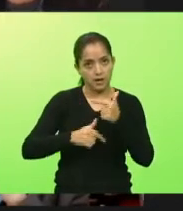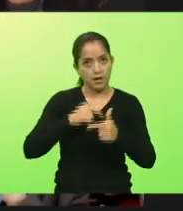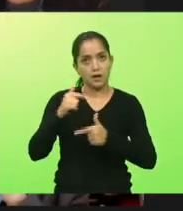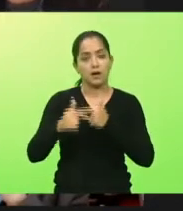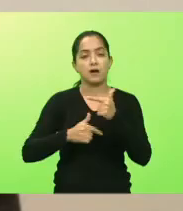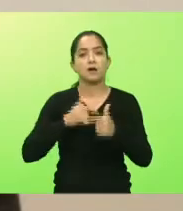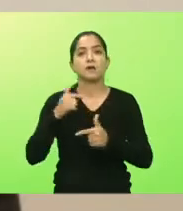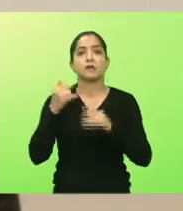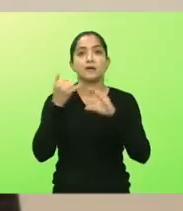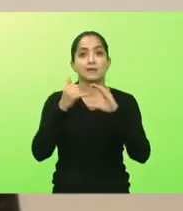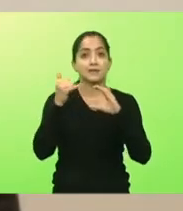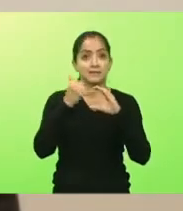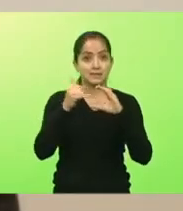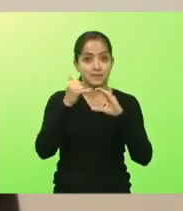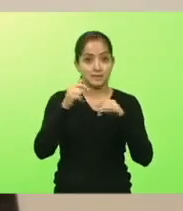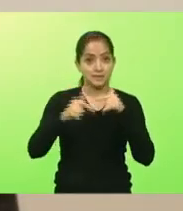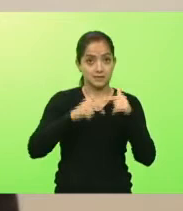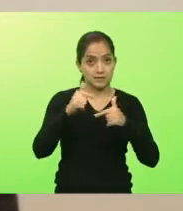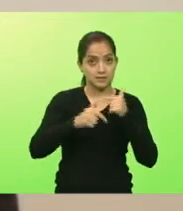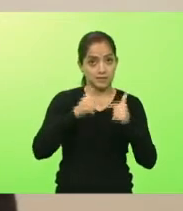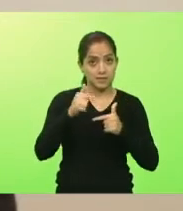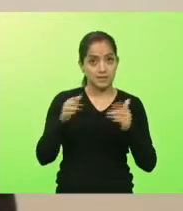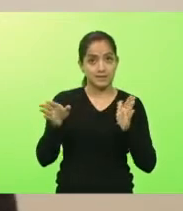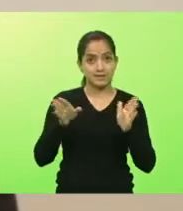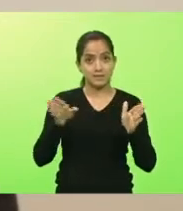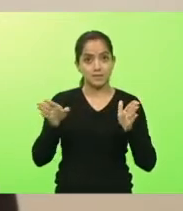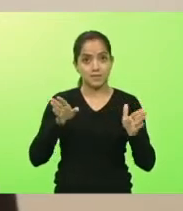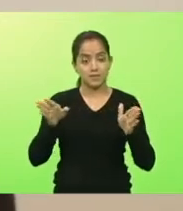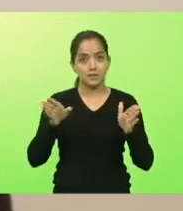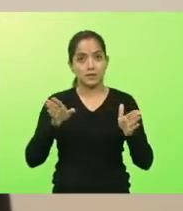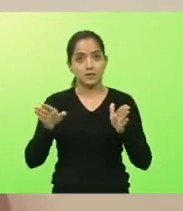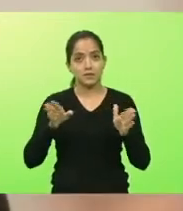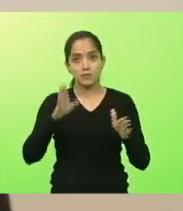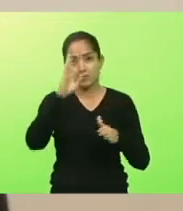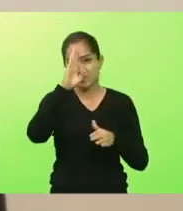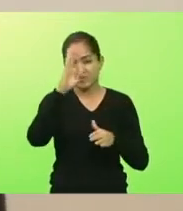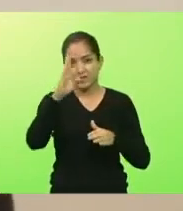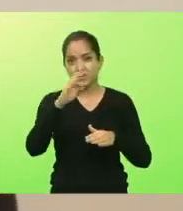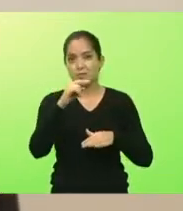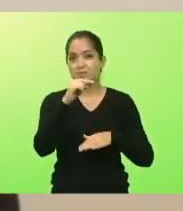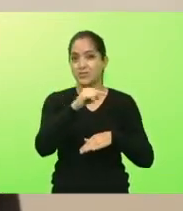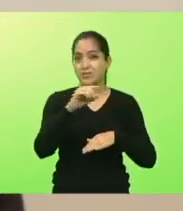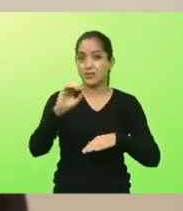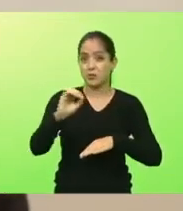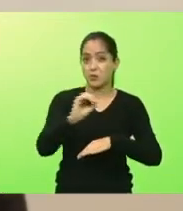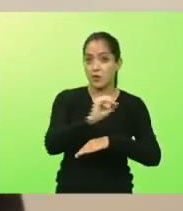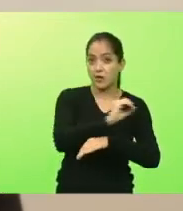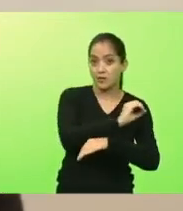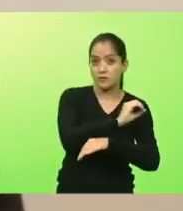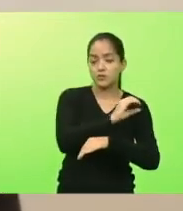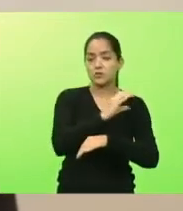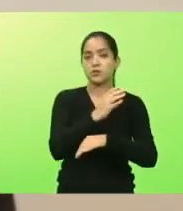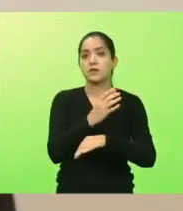desenvolvido nesse período, nós, principalmente aqui no Grande Oeste, mas podemos falar de todas as regiões de Santa